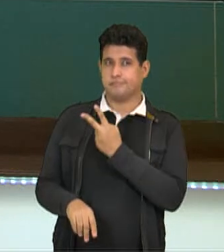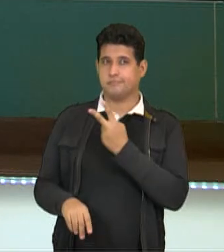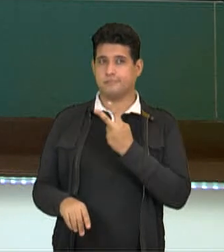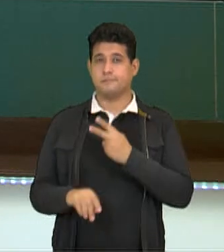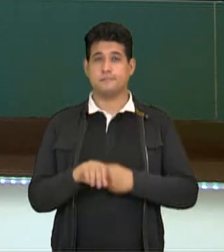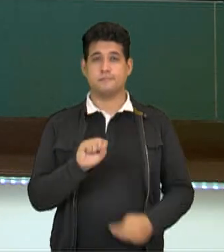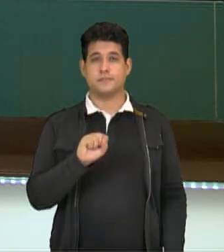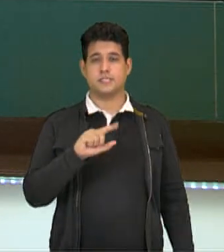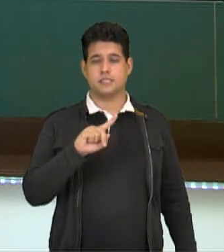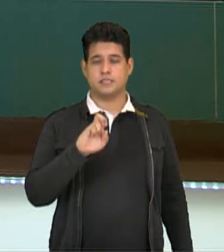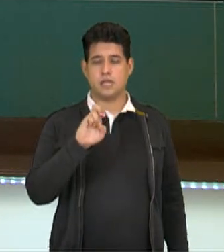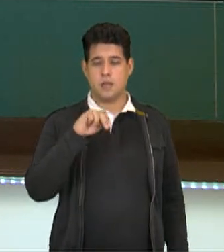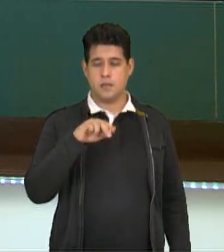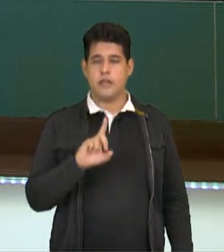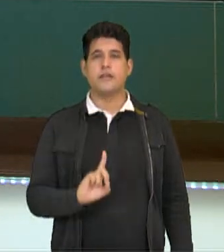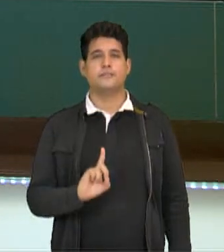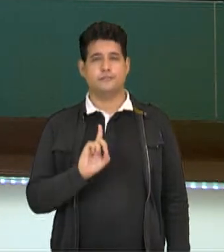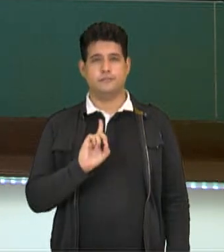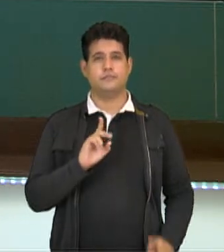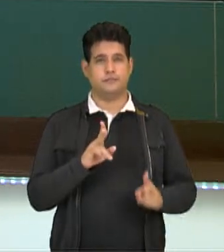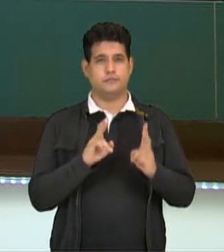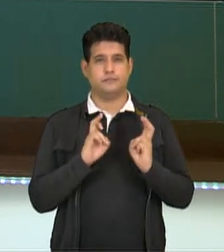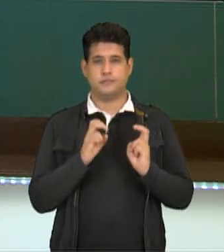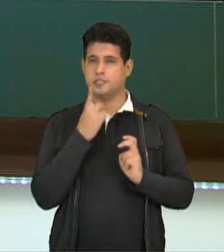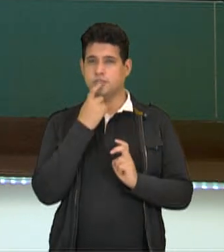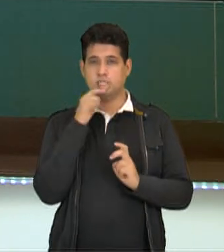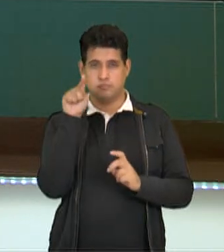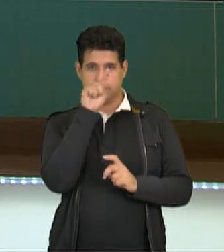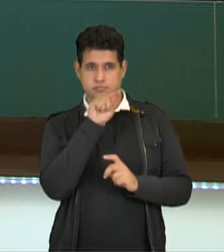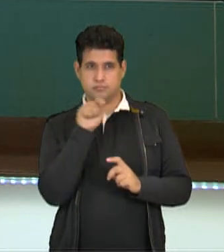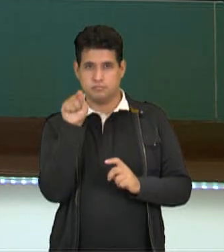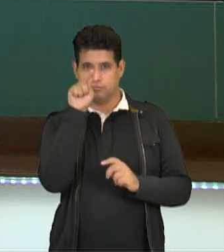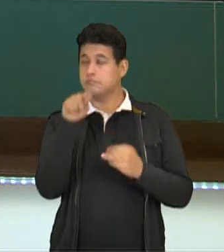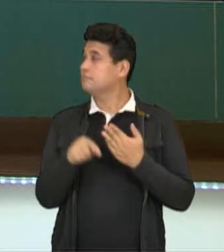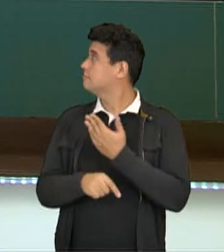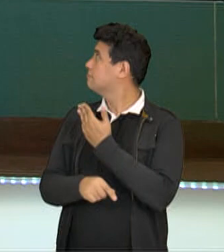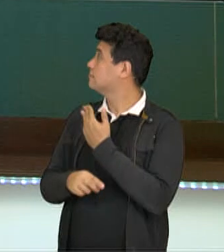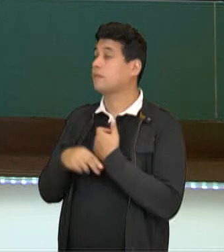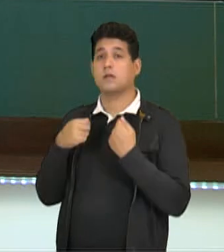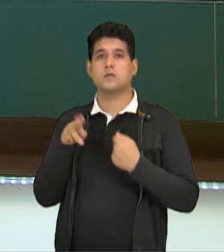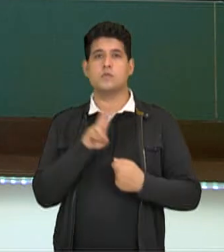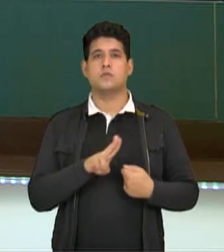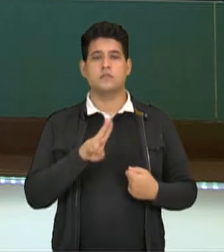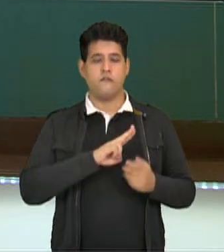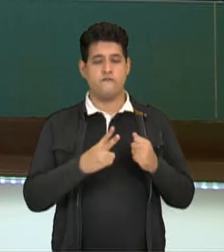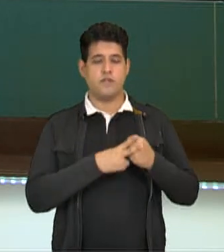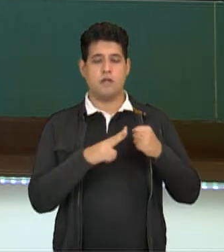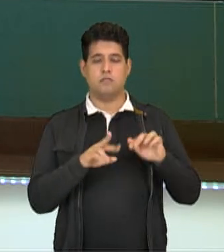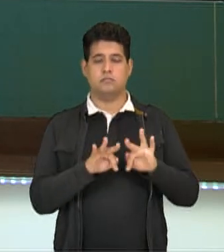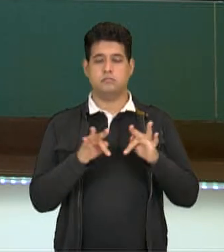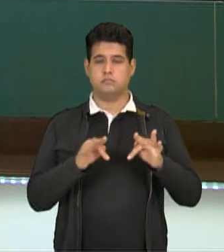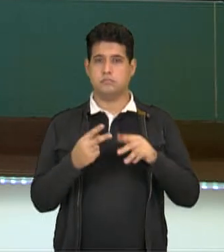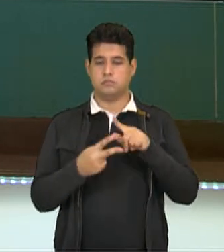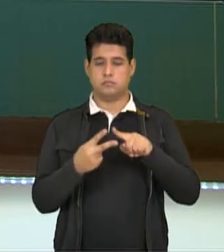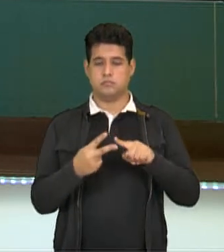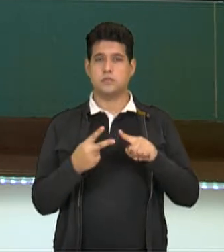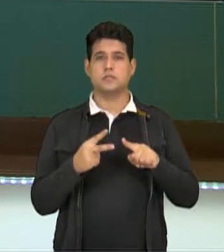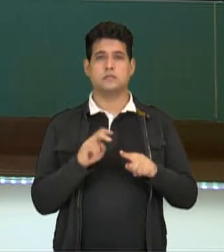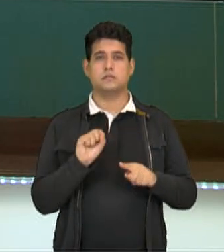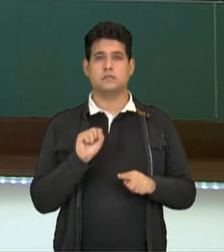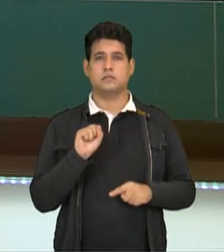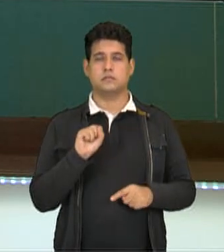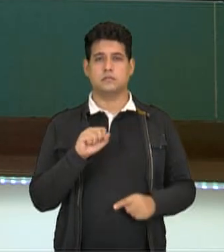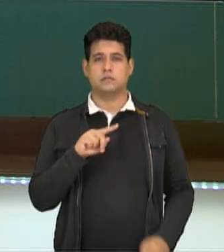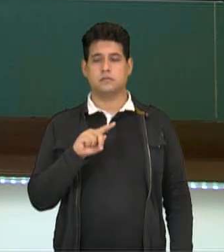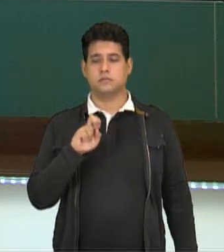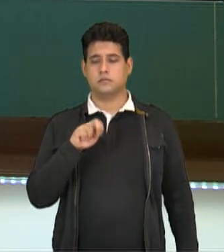frase da condicional que tem o if, então a gente tem que usar o verbo no presente simples. Então eu estou usando o verbo spend.